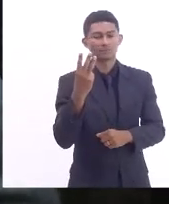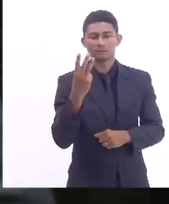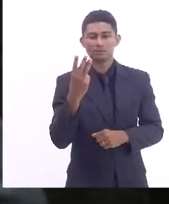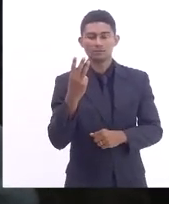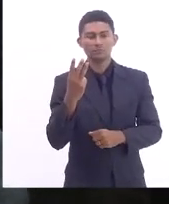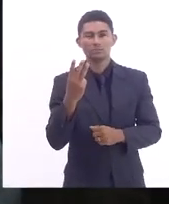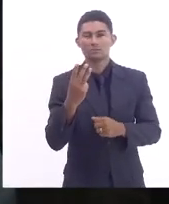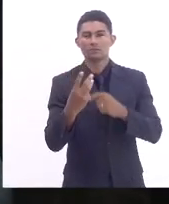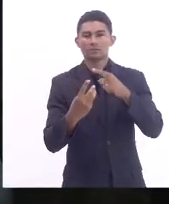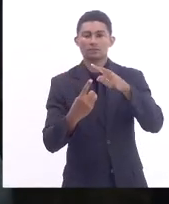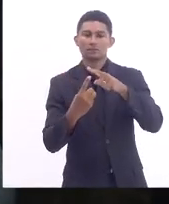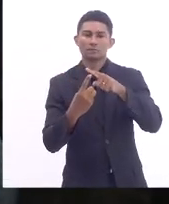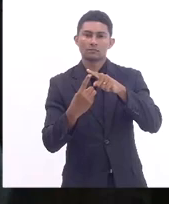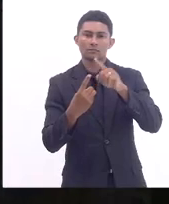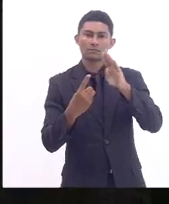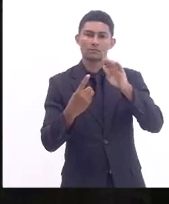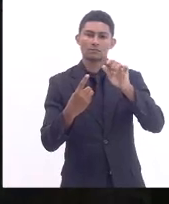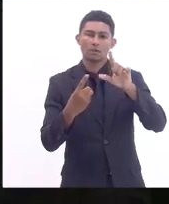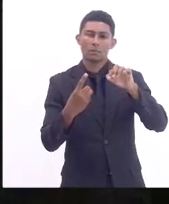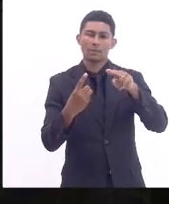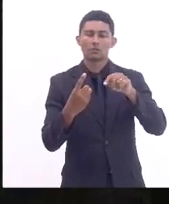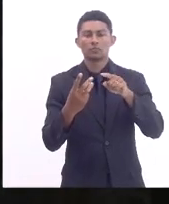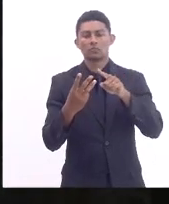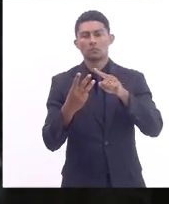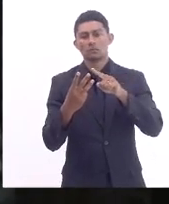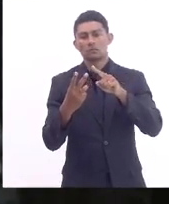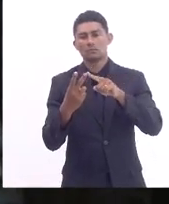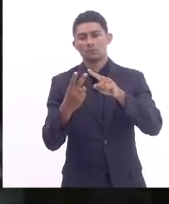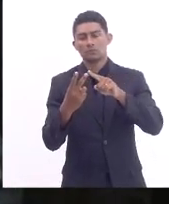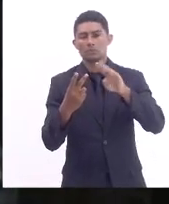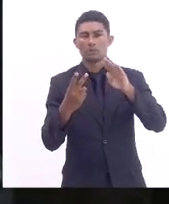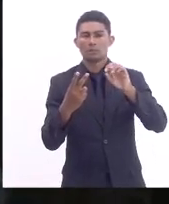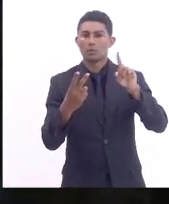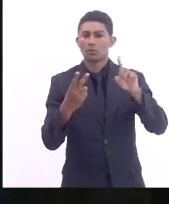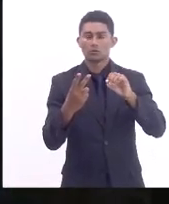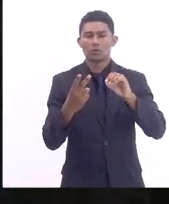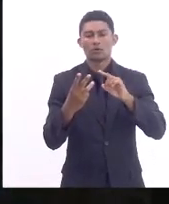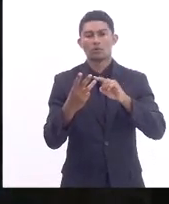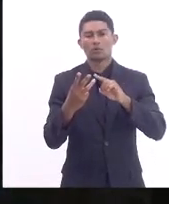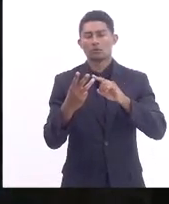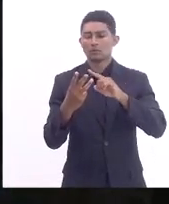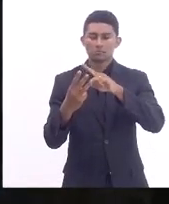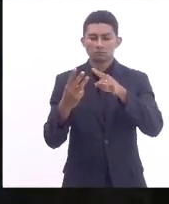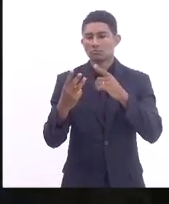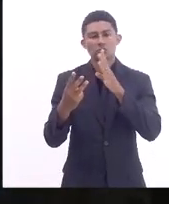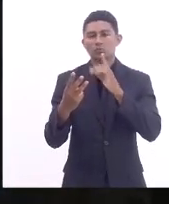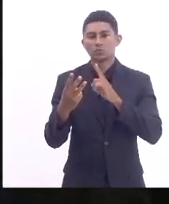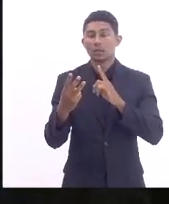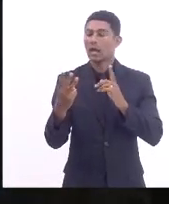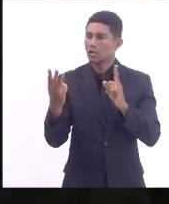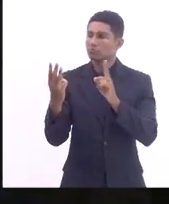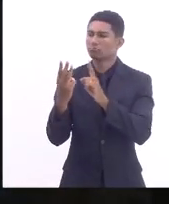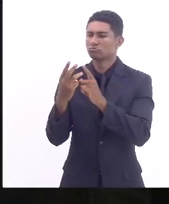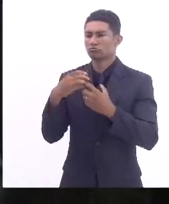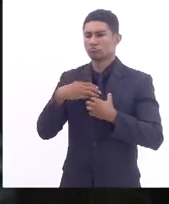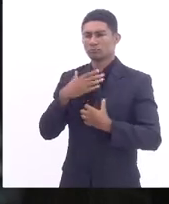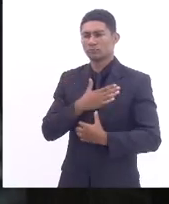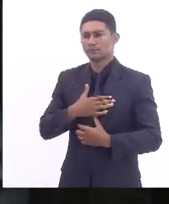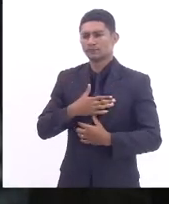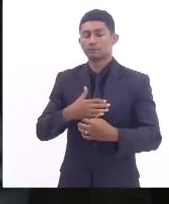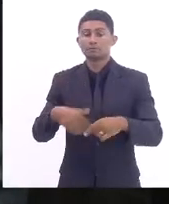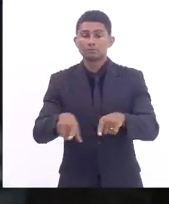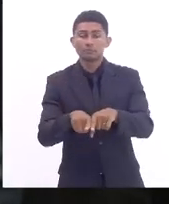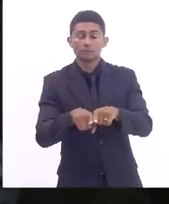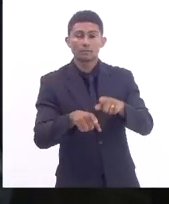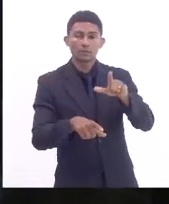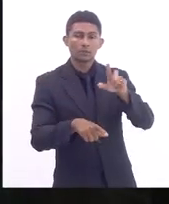em com Balbino nem com o Bozó nem corinthiano Mas me sinto lado para mim te à vontade com eles o Luiz Sérgio é o companheiro de uma